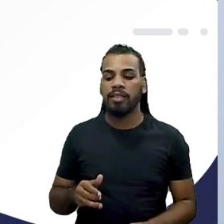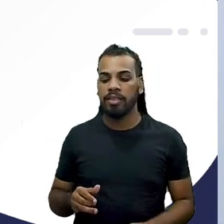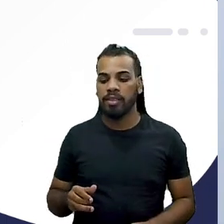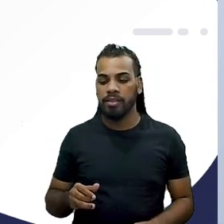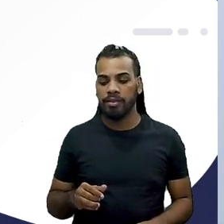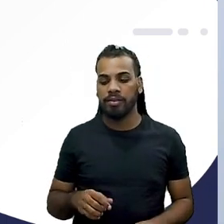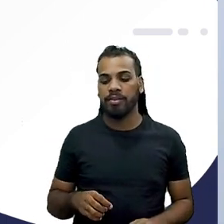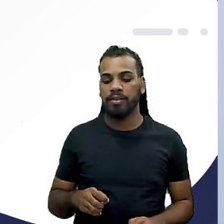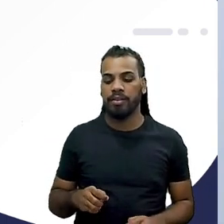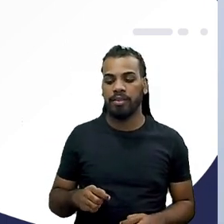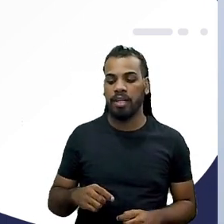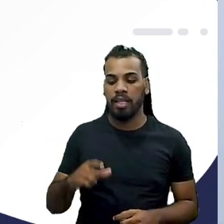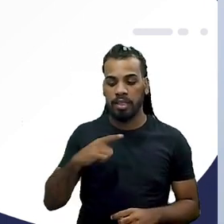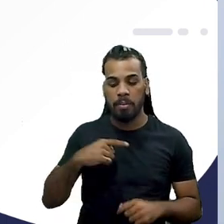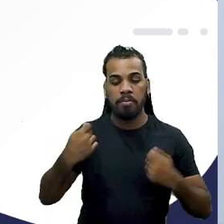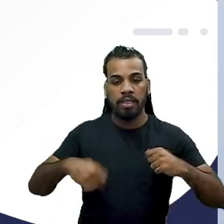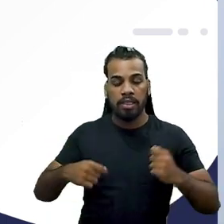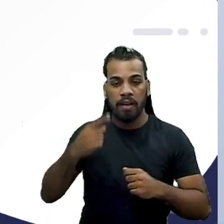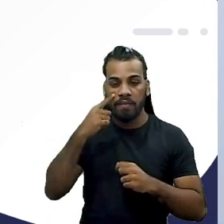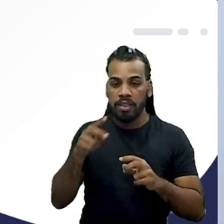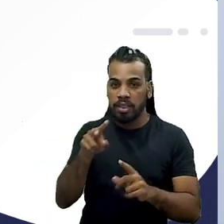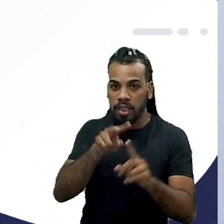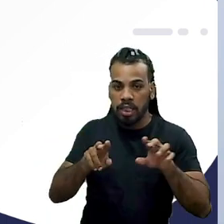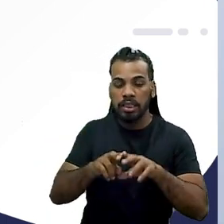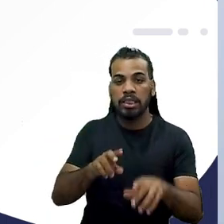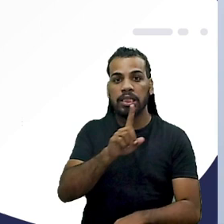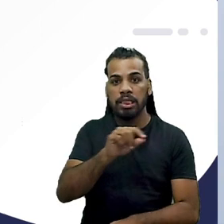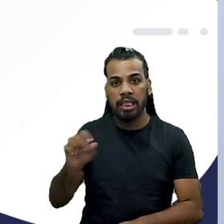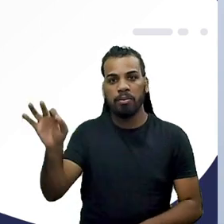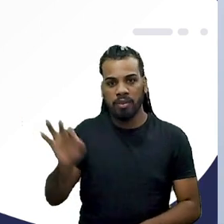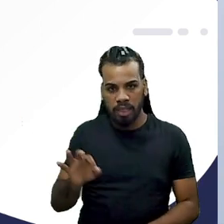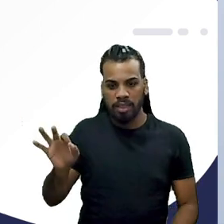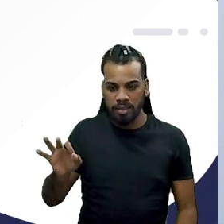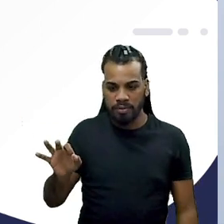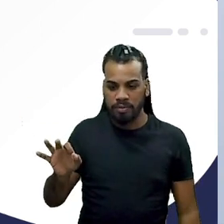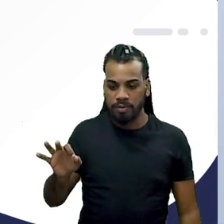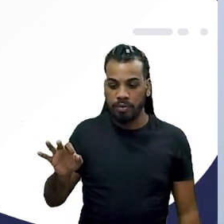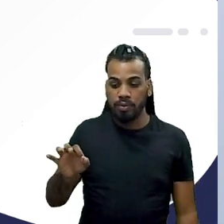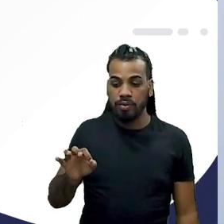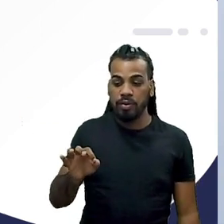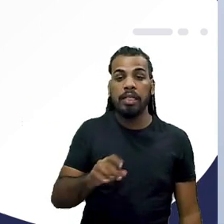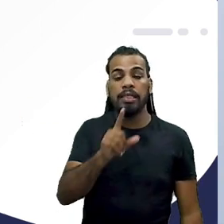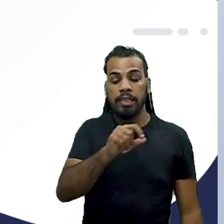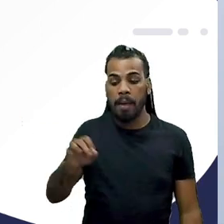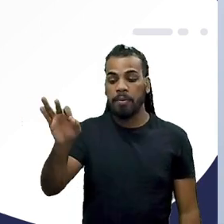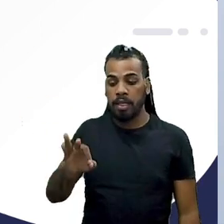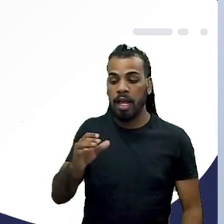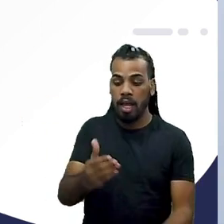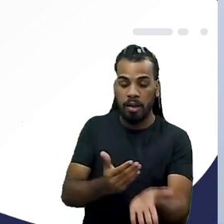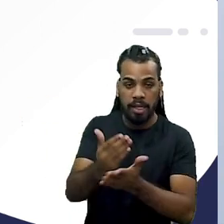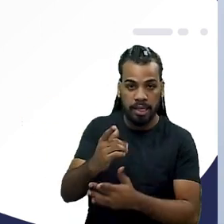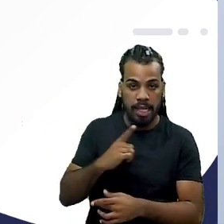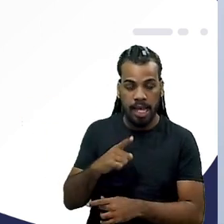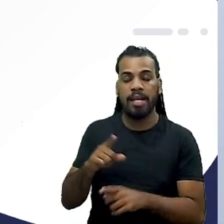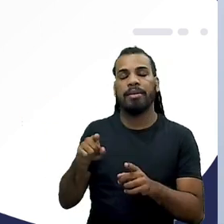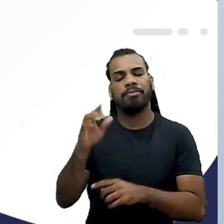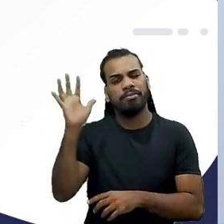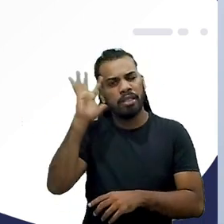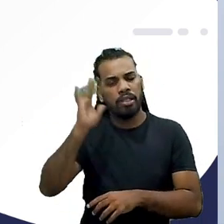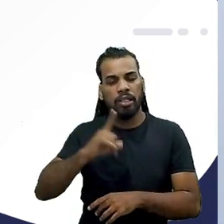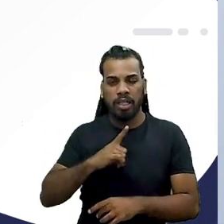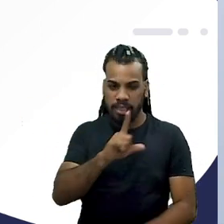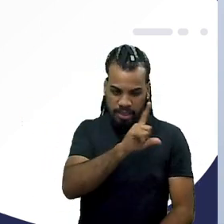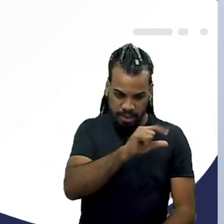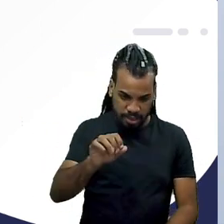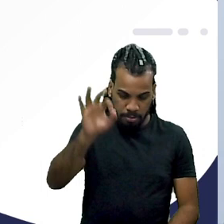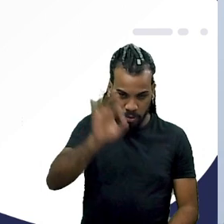é considerar, ter a visão de o preço de venda é como se fosse 100%, e a partir daí, você observa que tem o quê? Esse 100% você